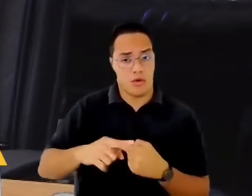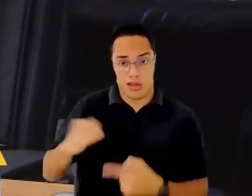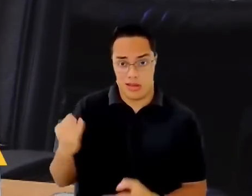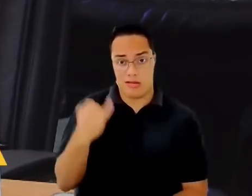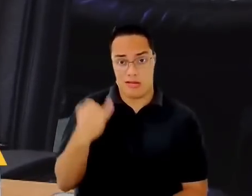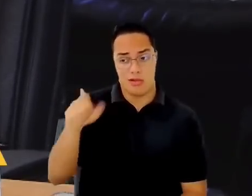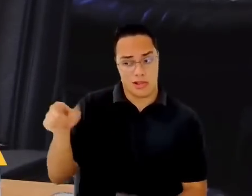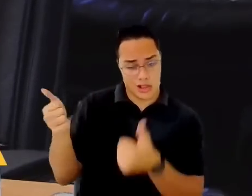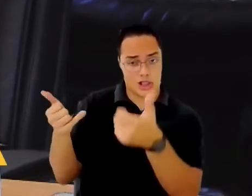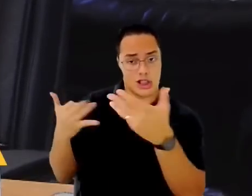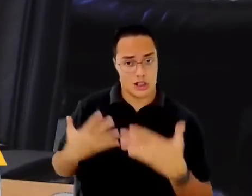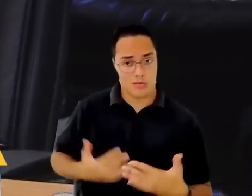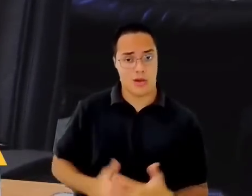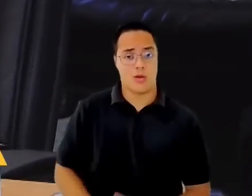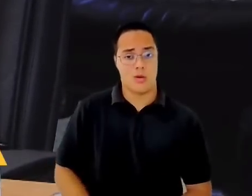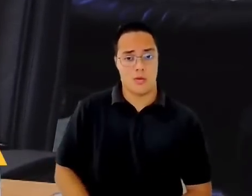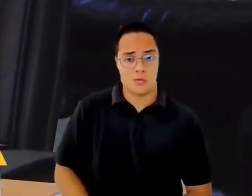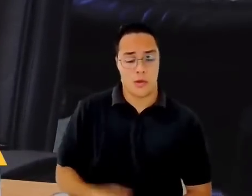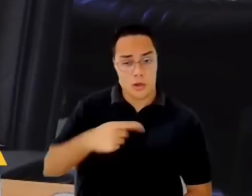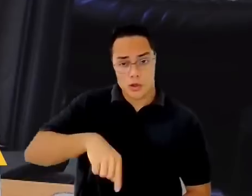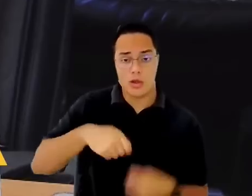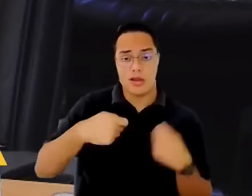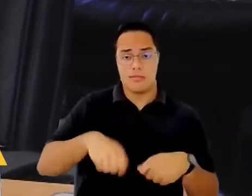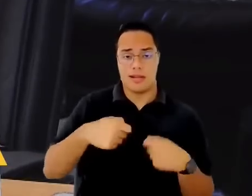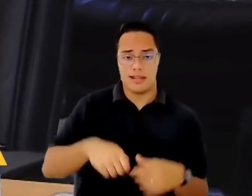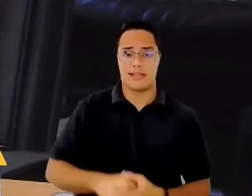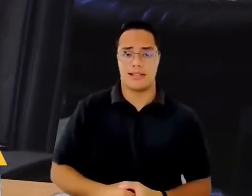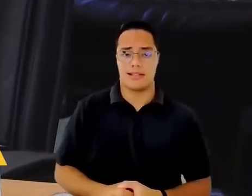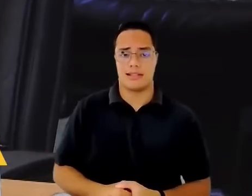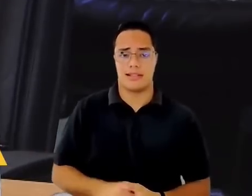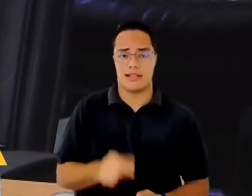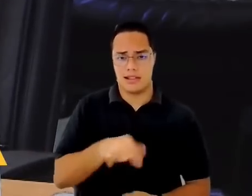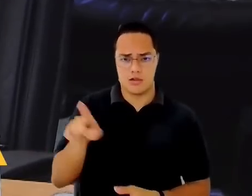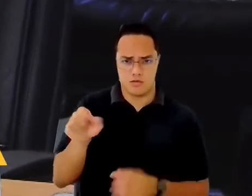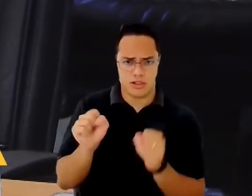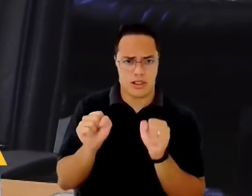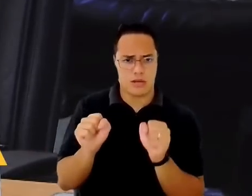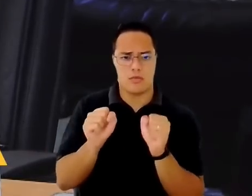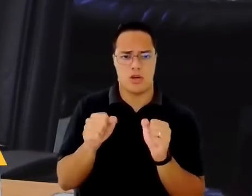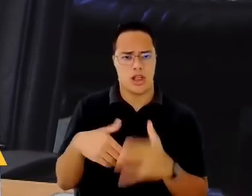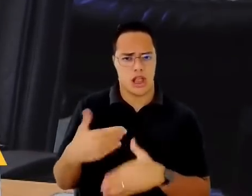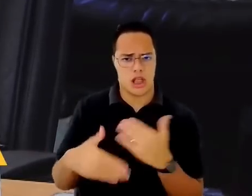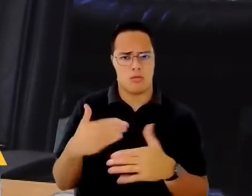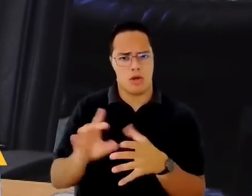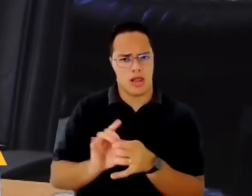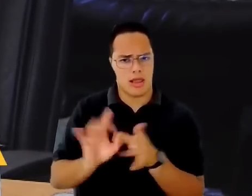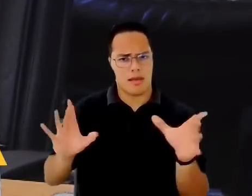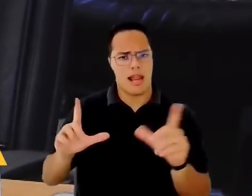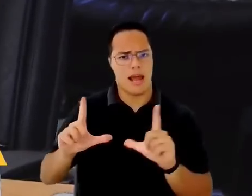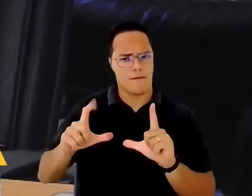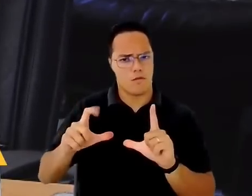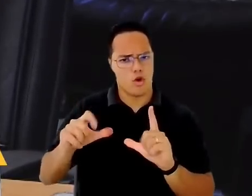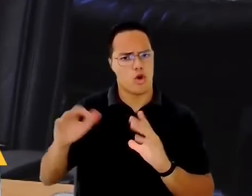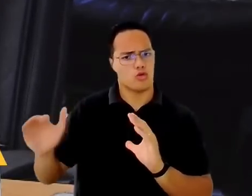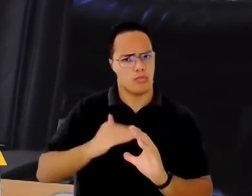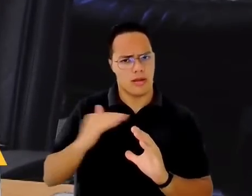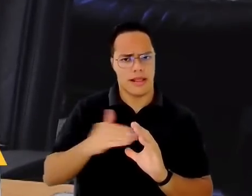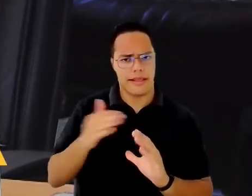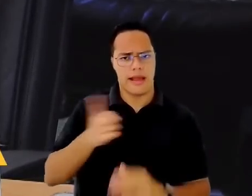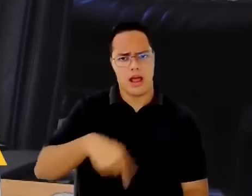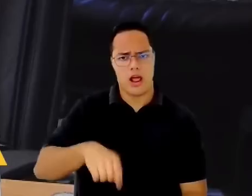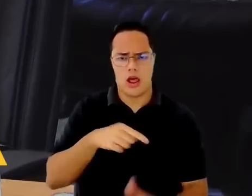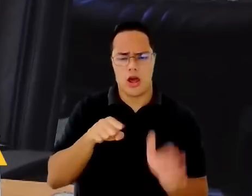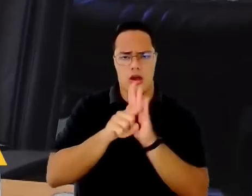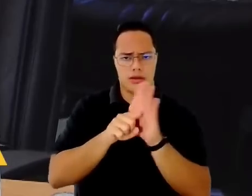importante que nós tenhamos aqui esse conhecimento se o senhor puder disponibilizar essas imagens aqui para todos nós para que a gente possa trazer